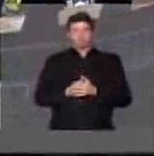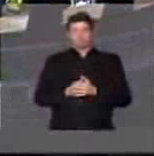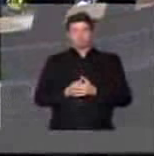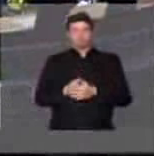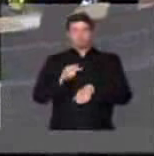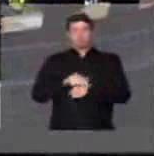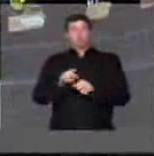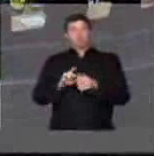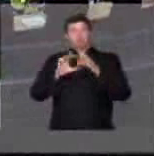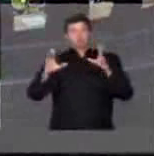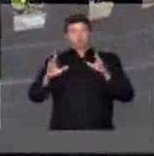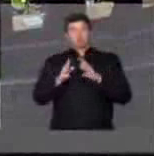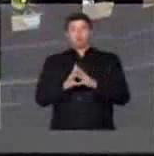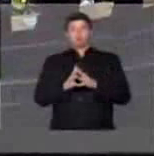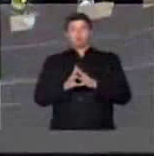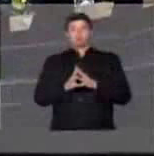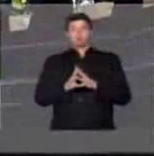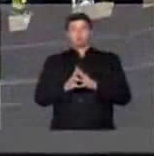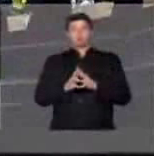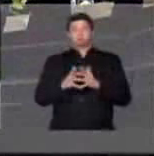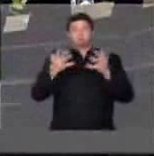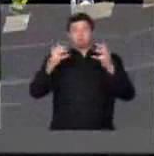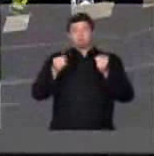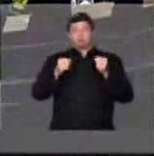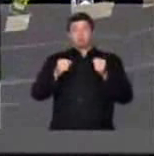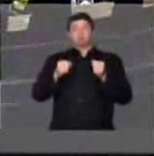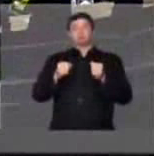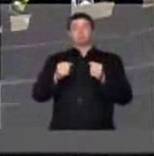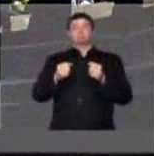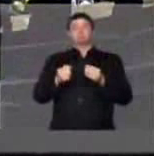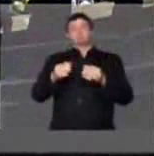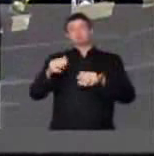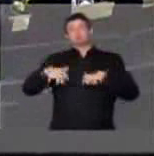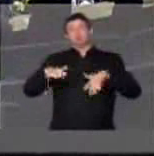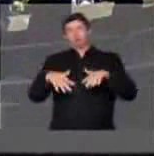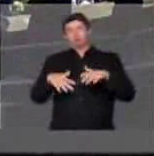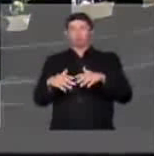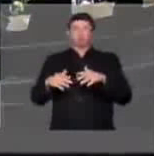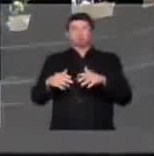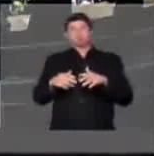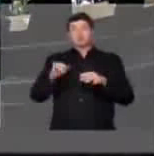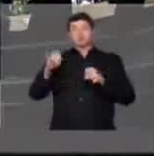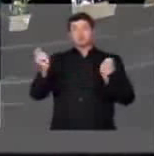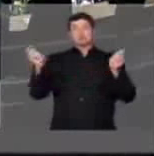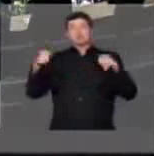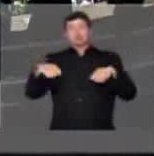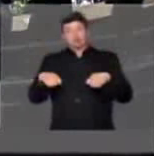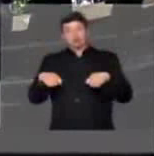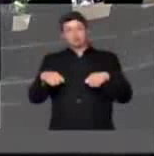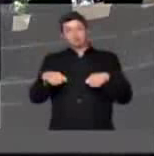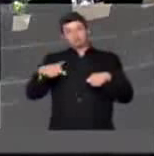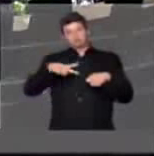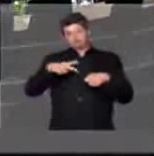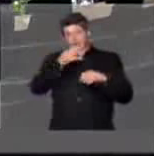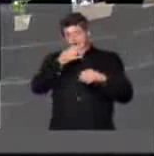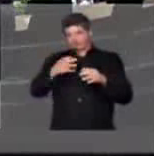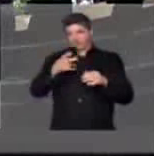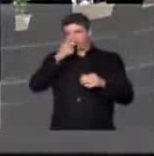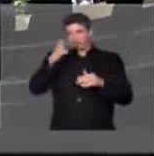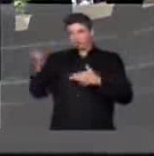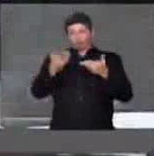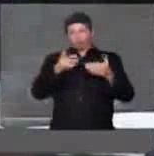disponível, iremos remeter, provavelmente, se tiver condições até de maneira pessoal, que